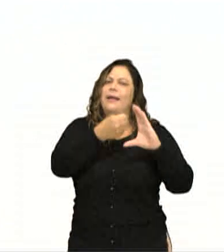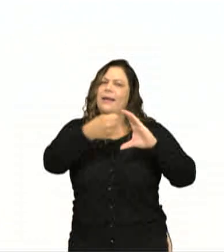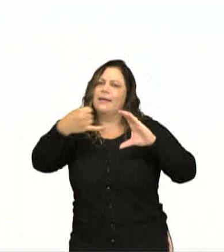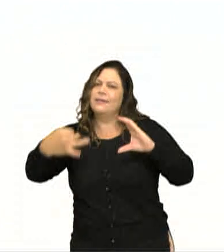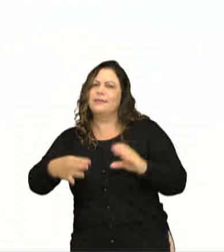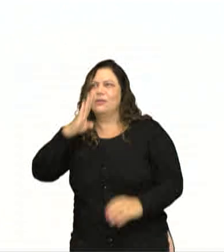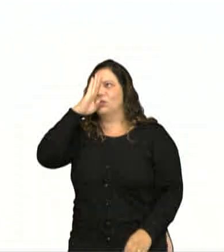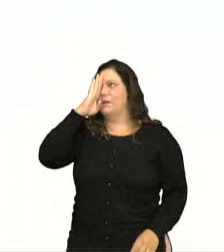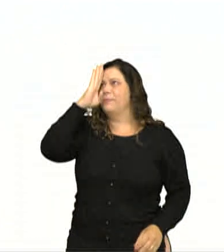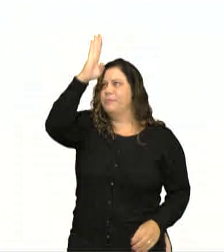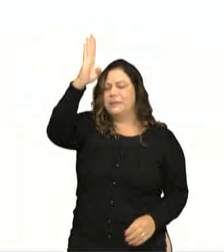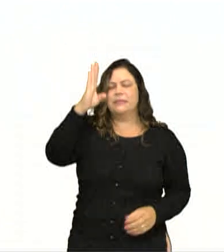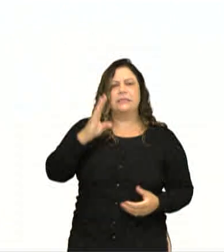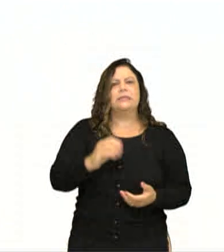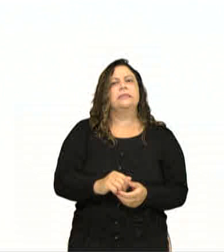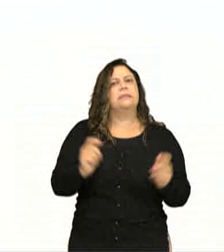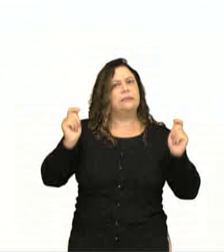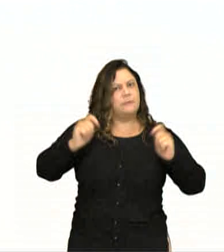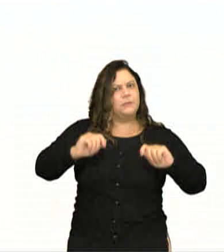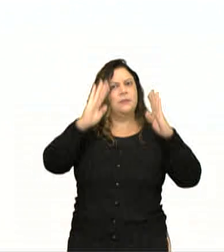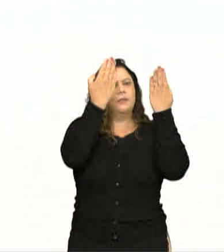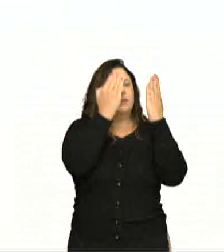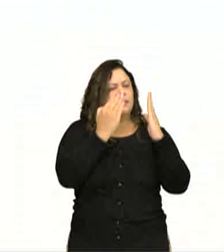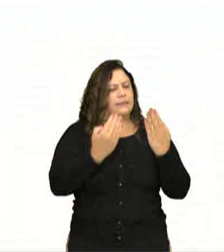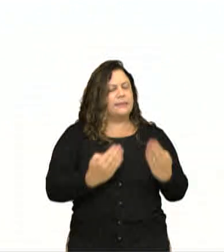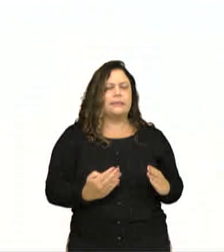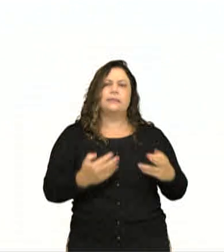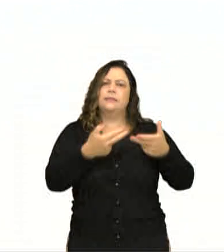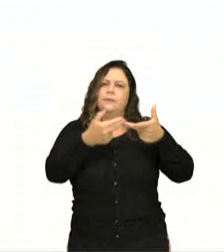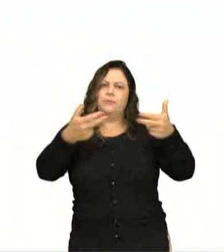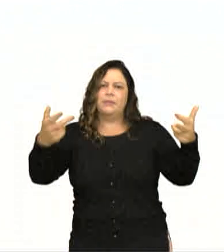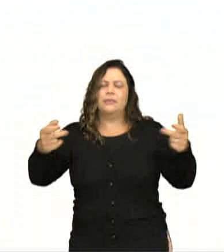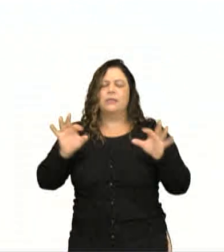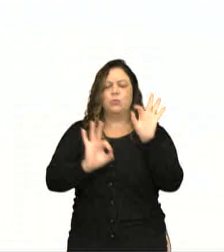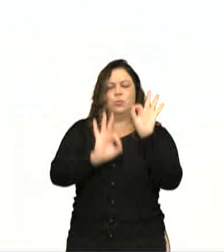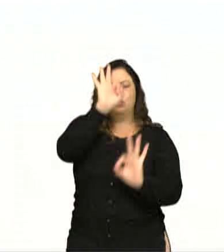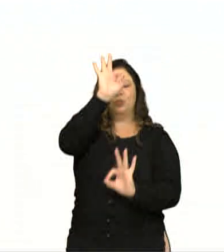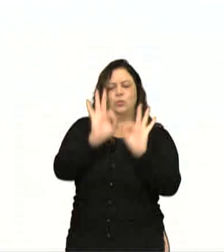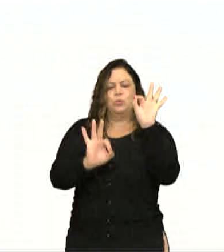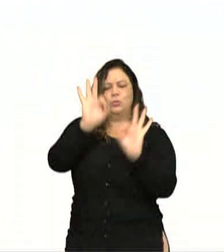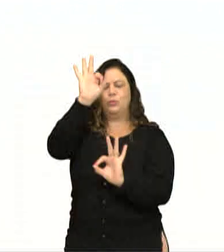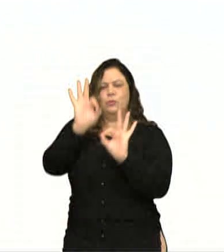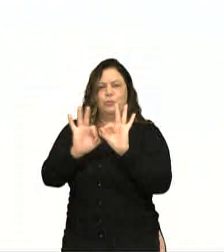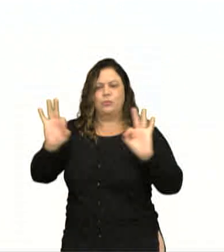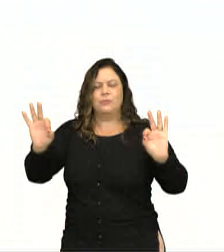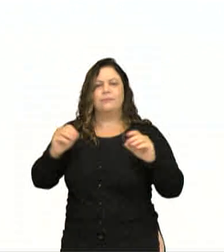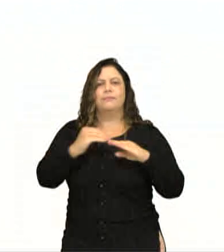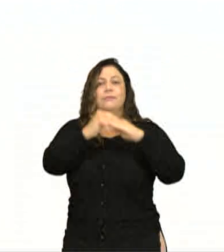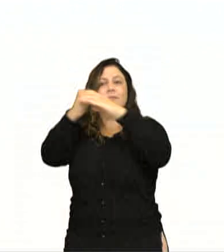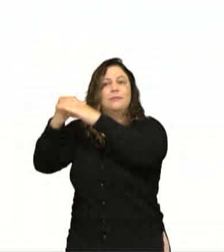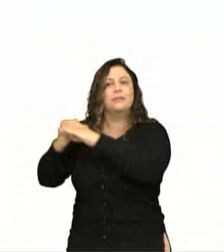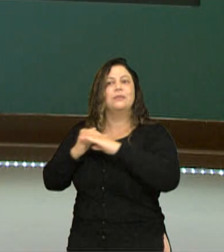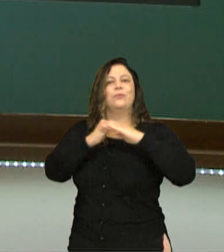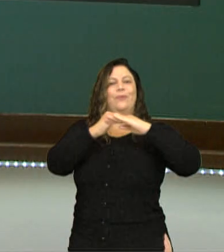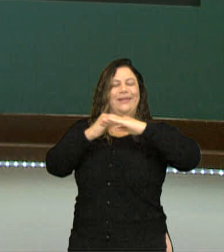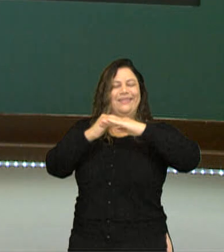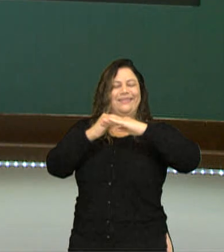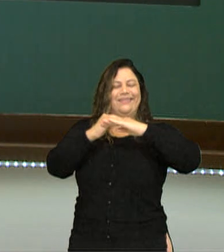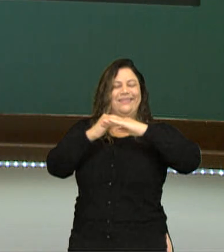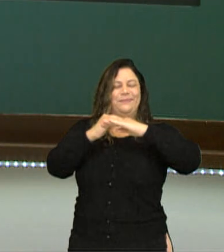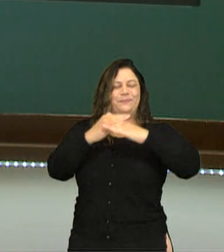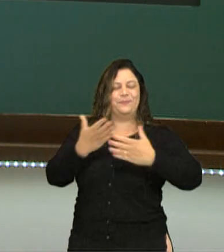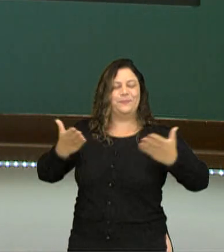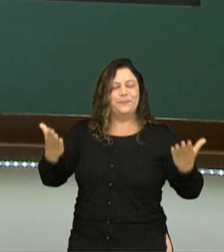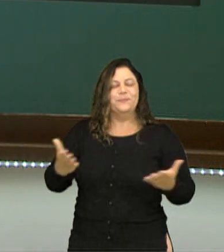evidente dos templos gregos é a simetria, né? Então, tudo medido ali de forma igualitária, né?